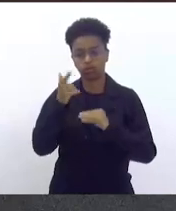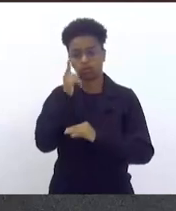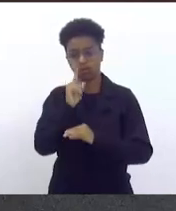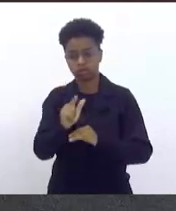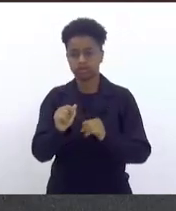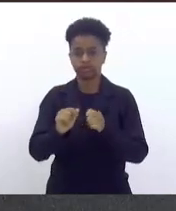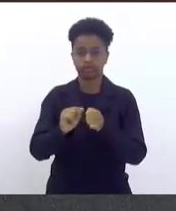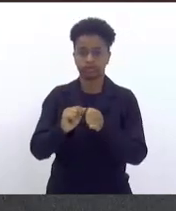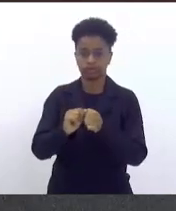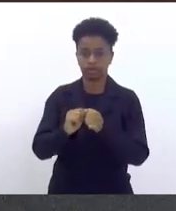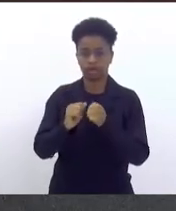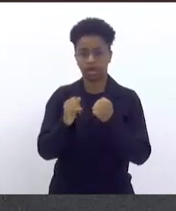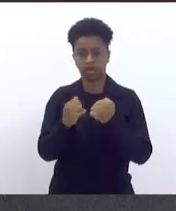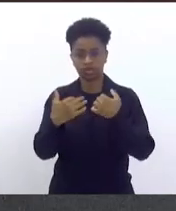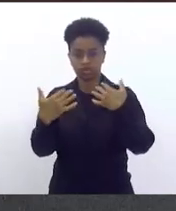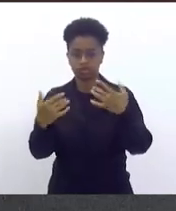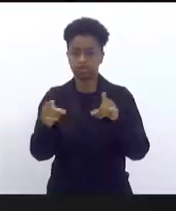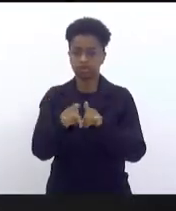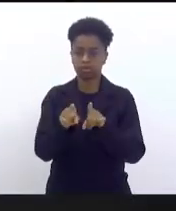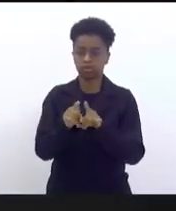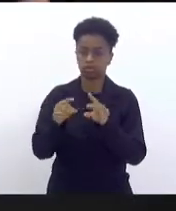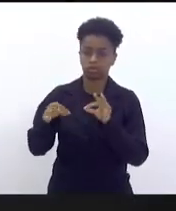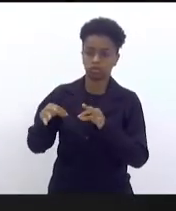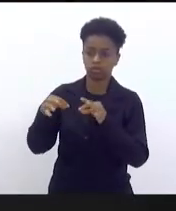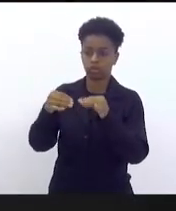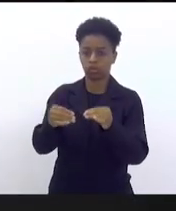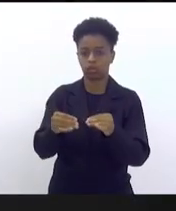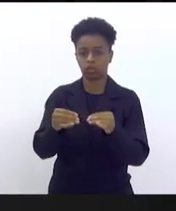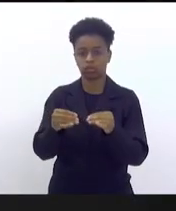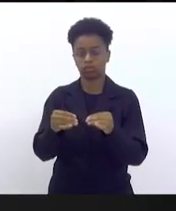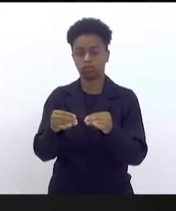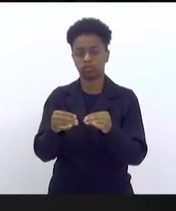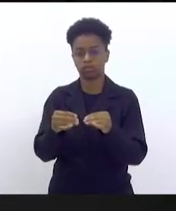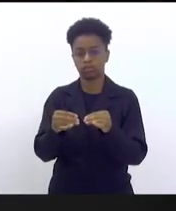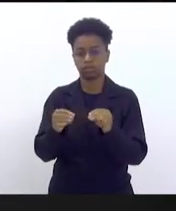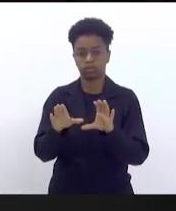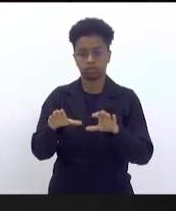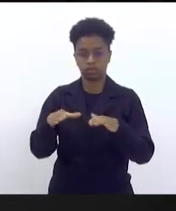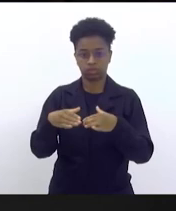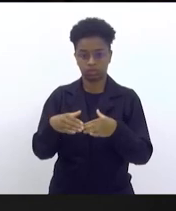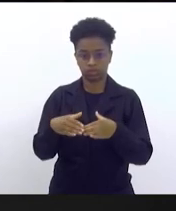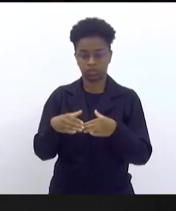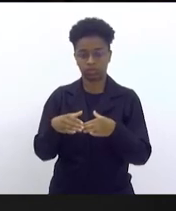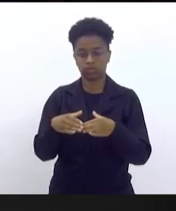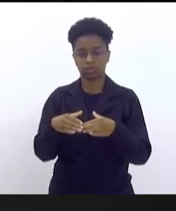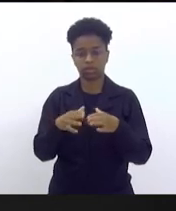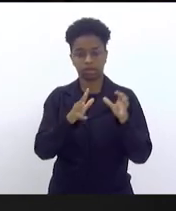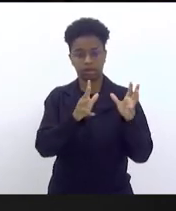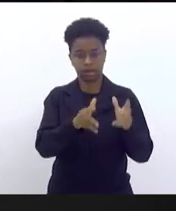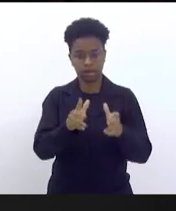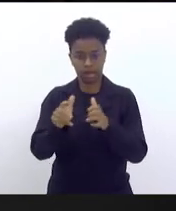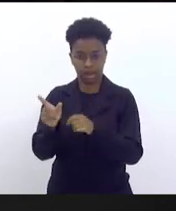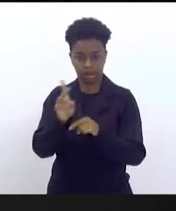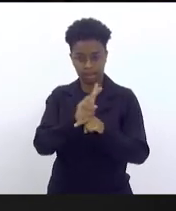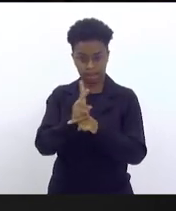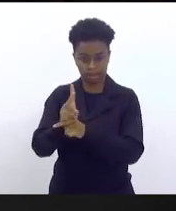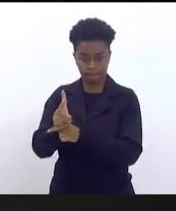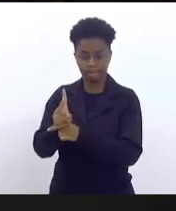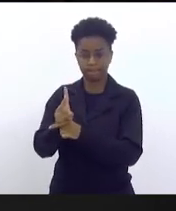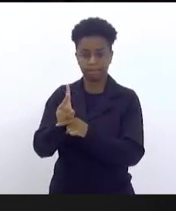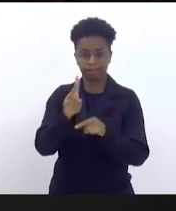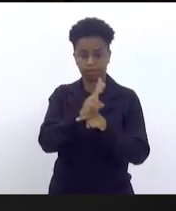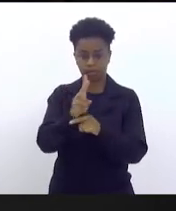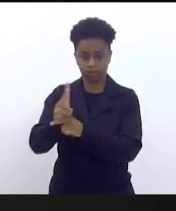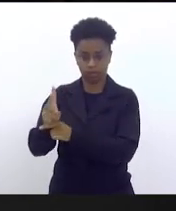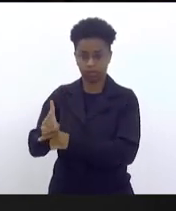desta audiência pública todas também da da equipe da conservação que nos tem mantido